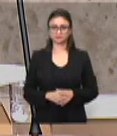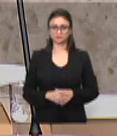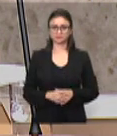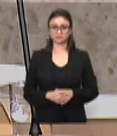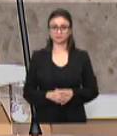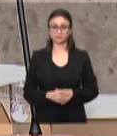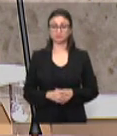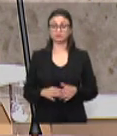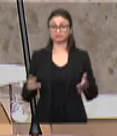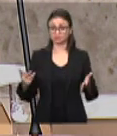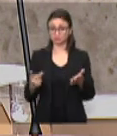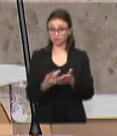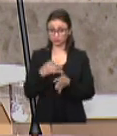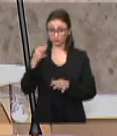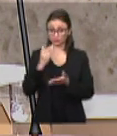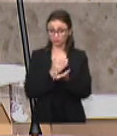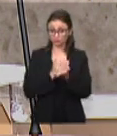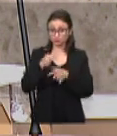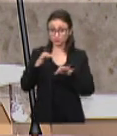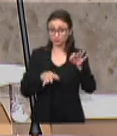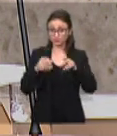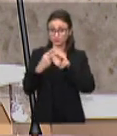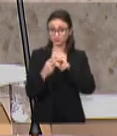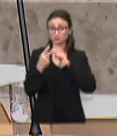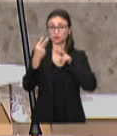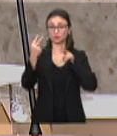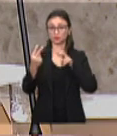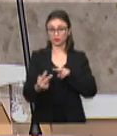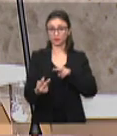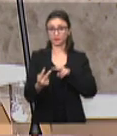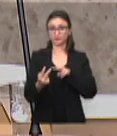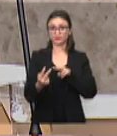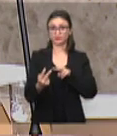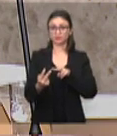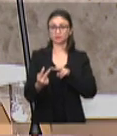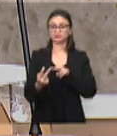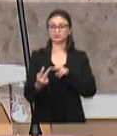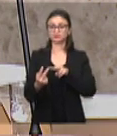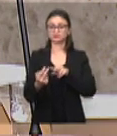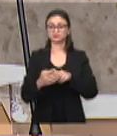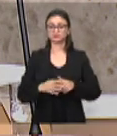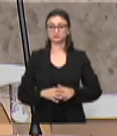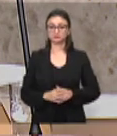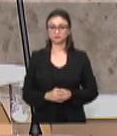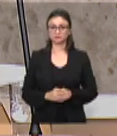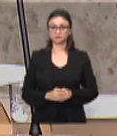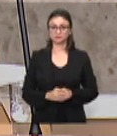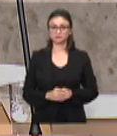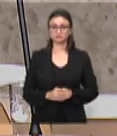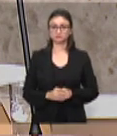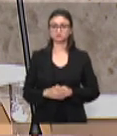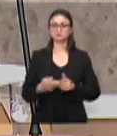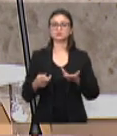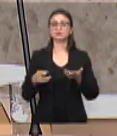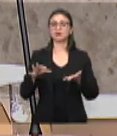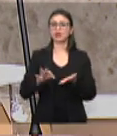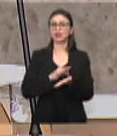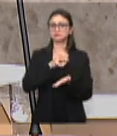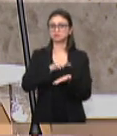O julgamento foi iniciado em sessão virtual com o seguinte